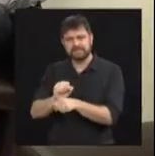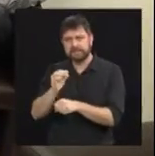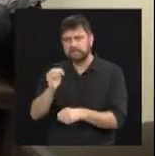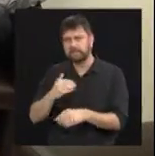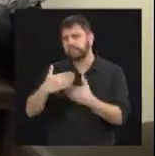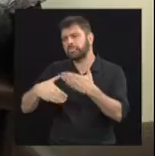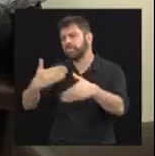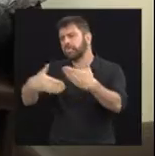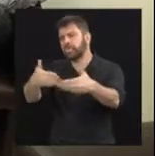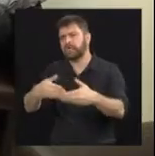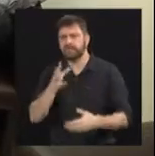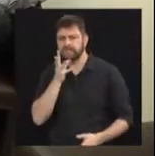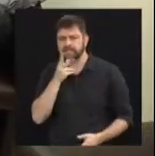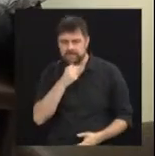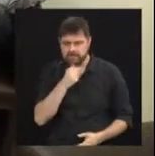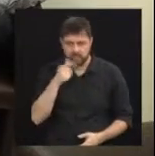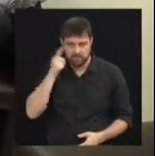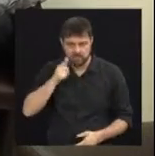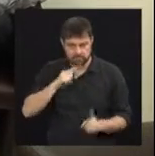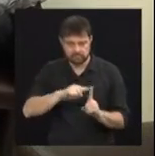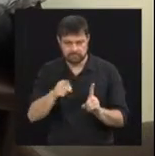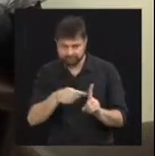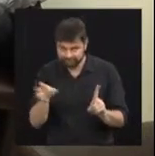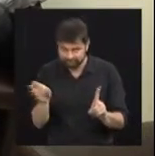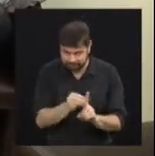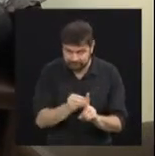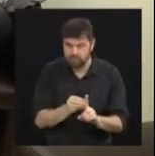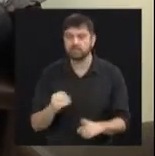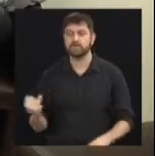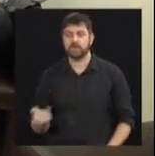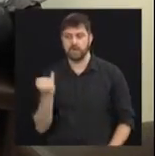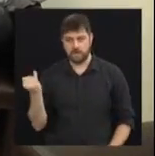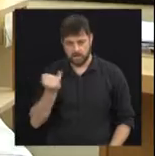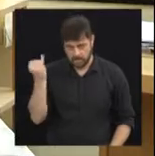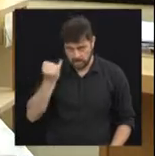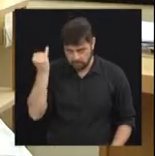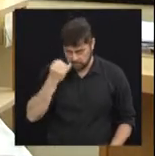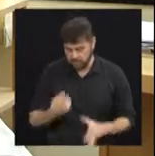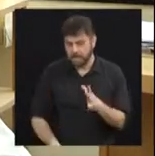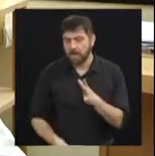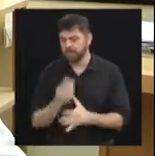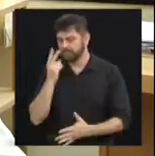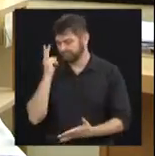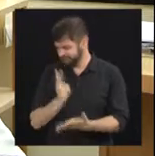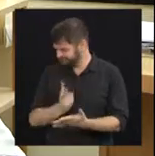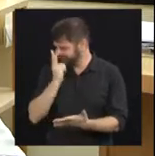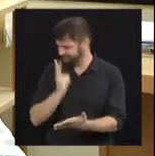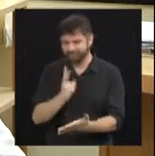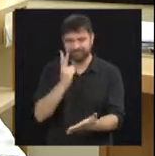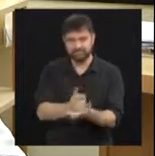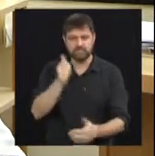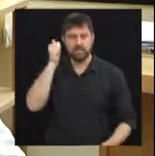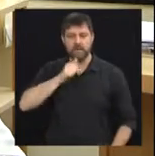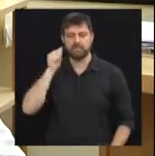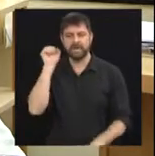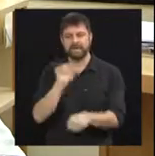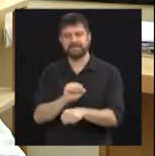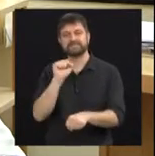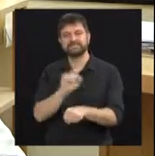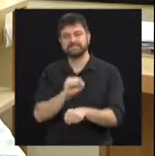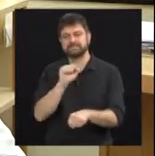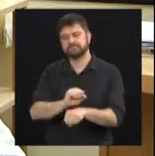pouco mais tarde, né? Sim, essa é uma questão bastante importante, bastante frequente atualmente. As mulheres esperam um